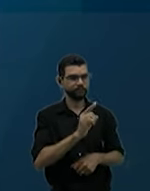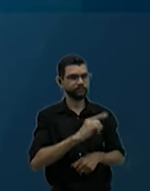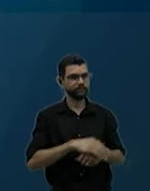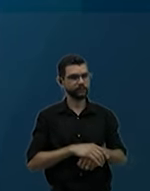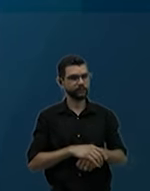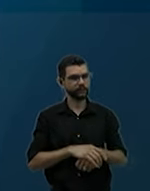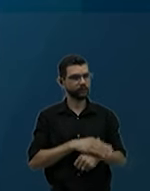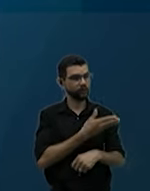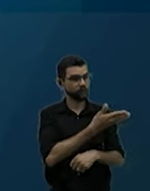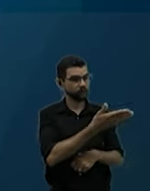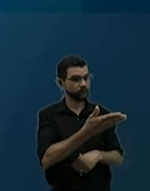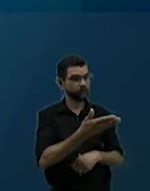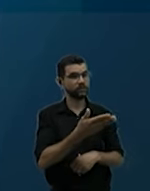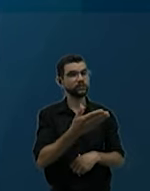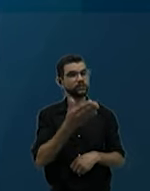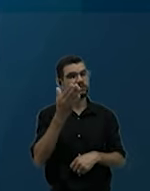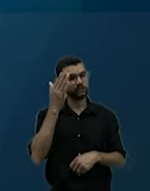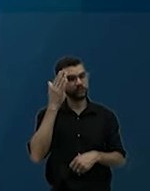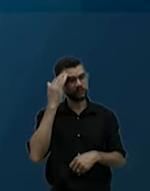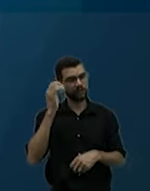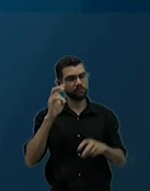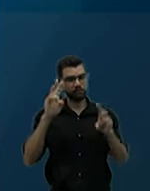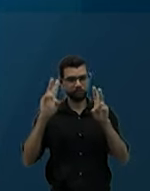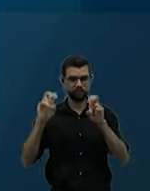seja, e aqui então passo,